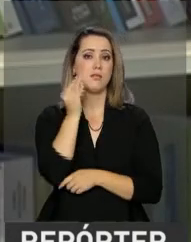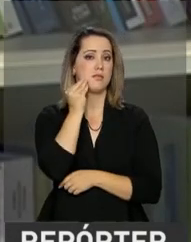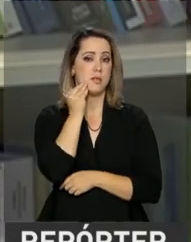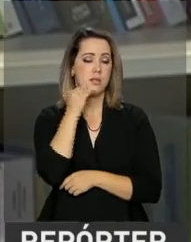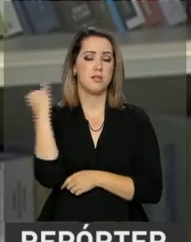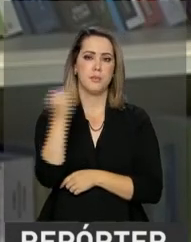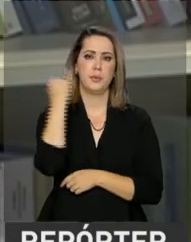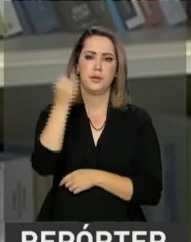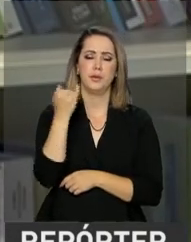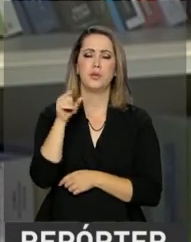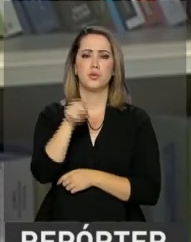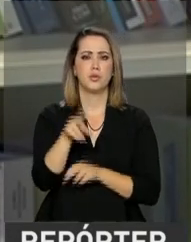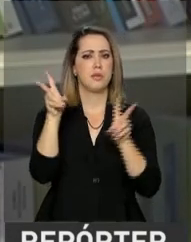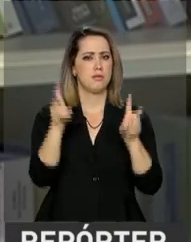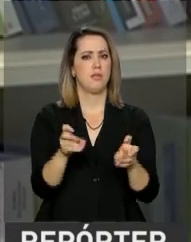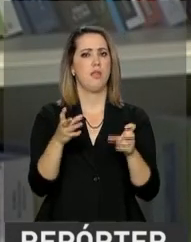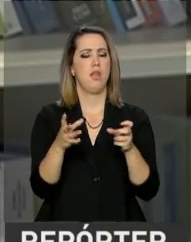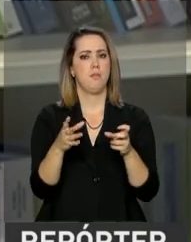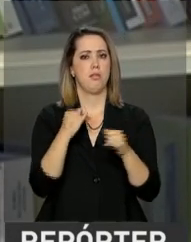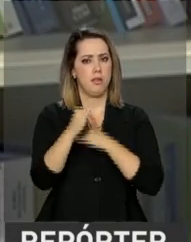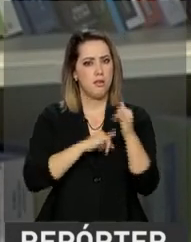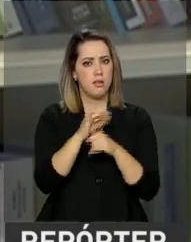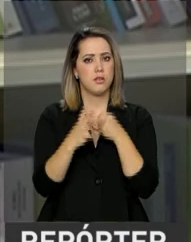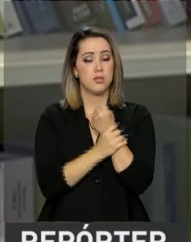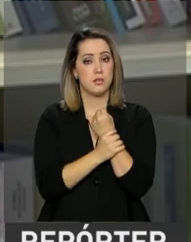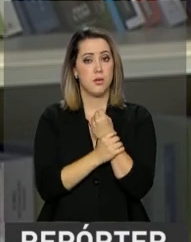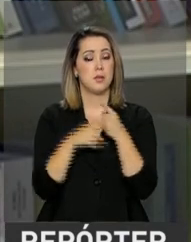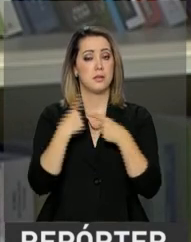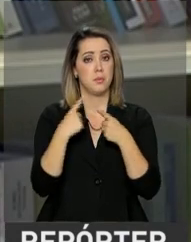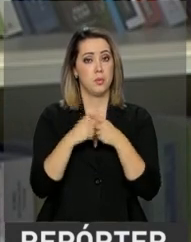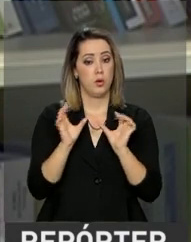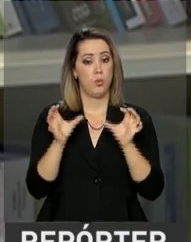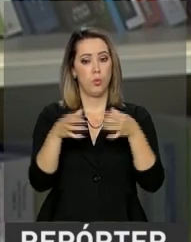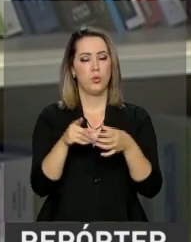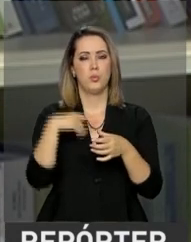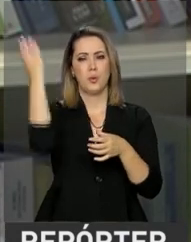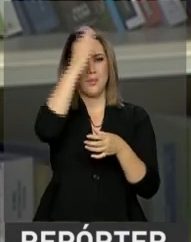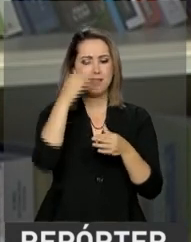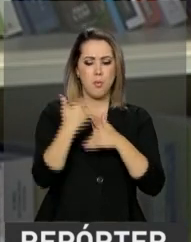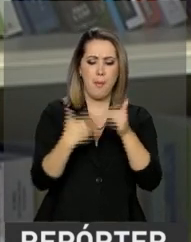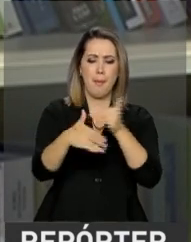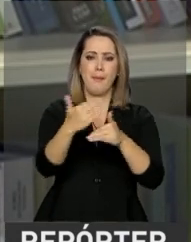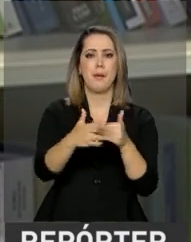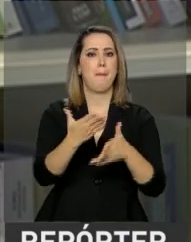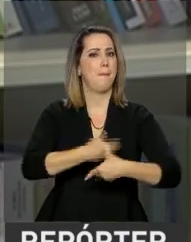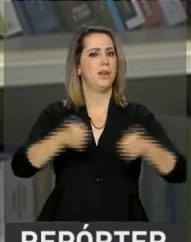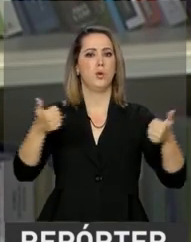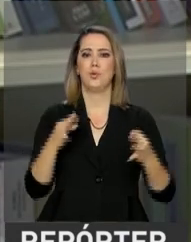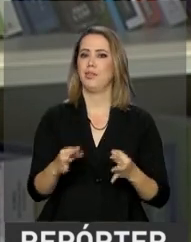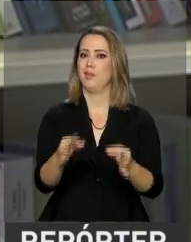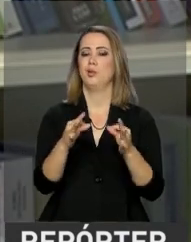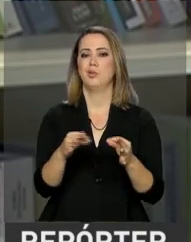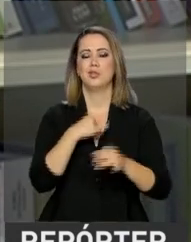importante nessa questão porque é uma área do brasil avançou muito nos últimos anos na área de tecnologia da informação